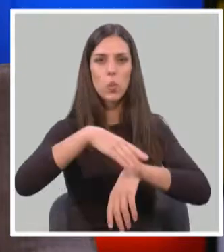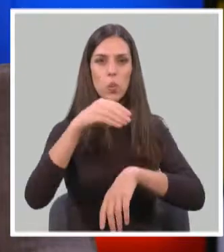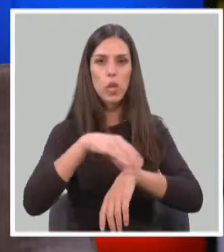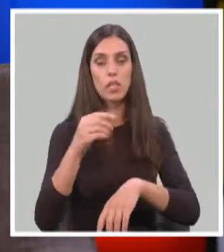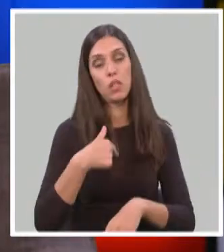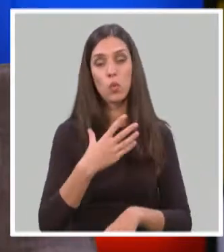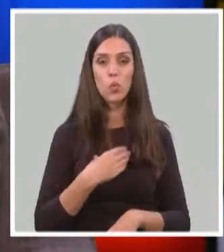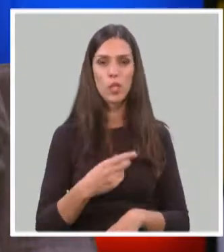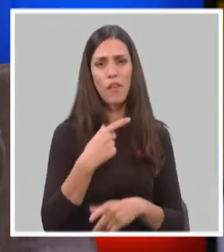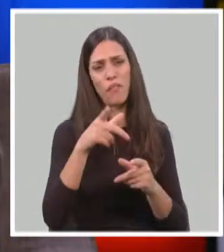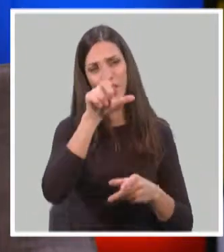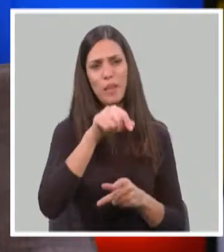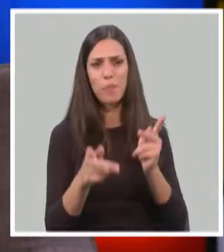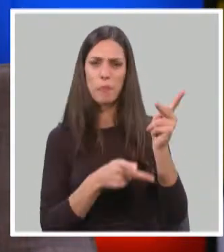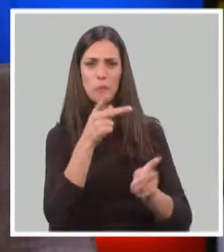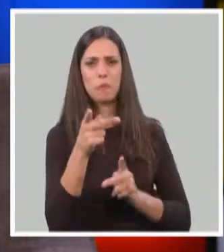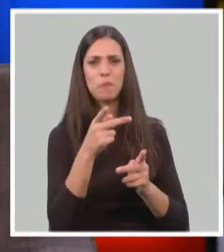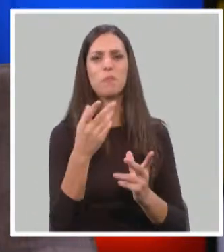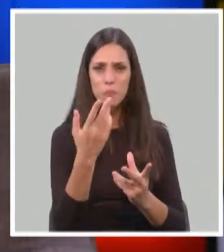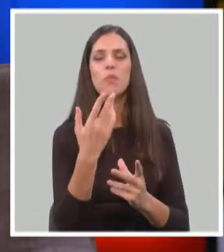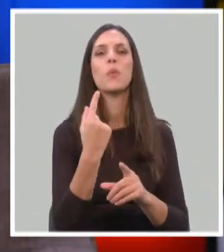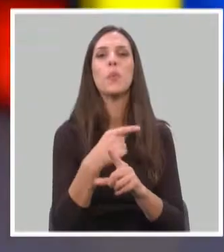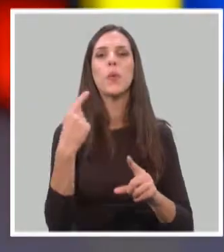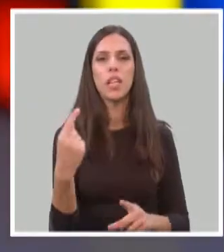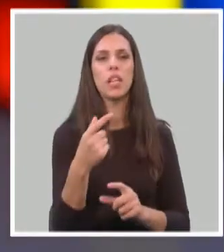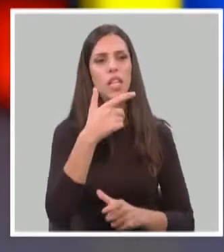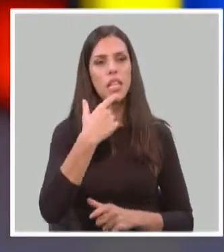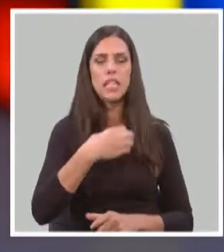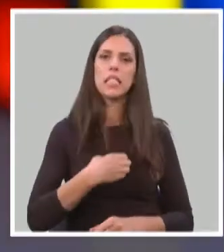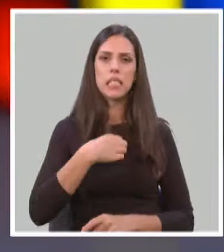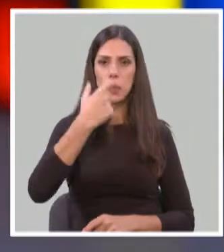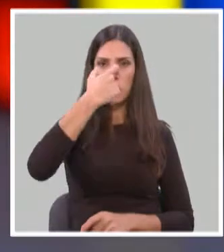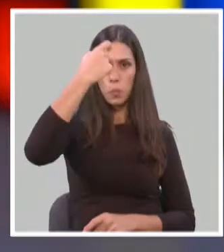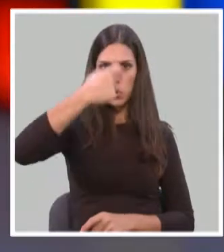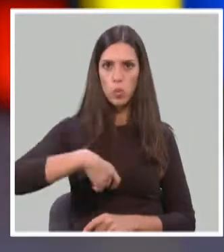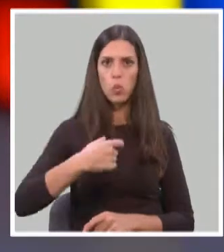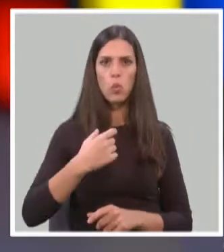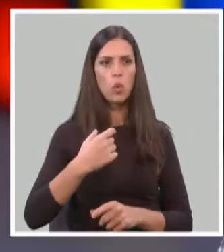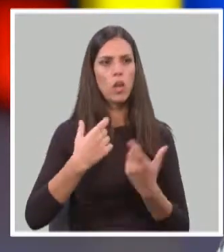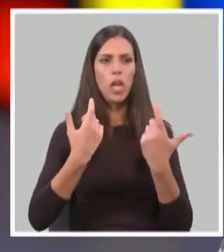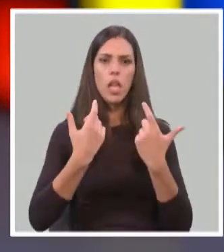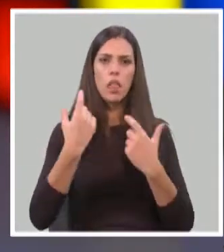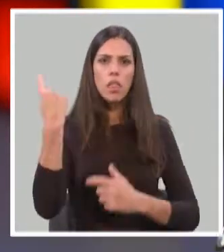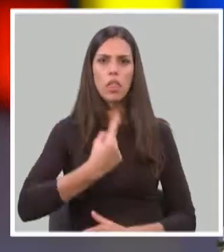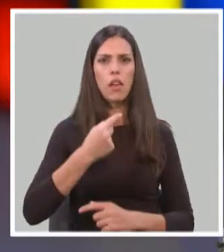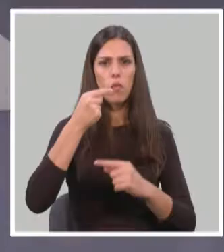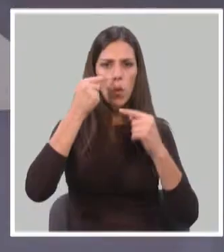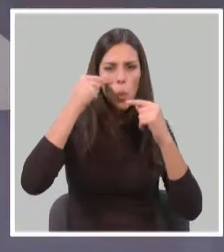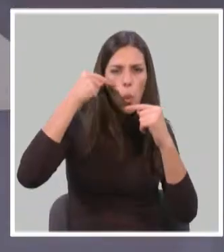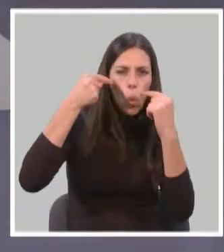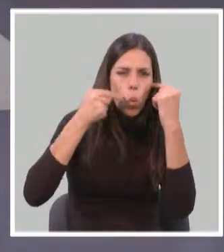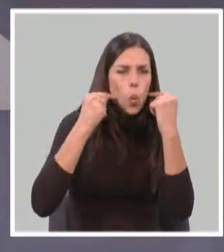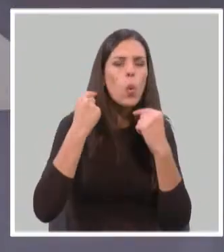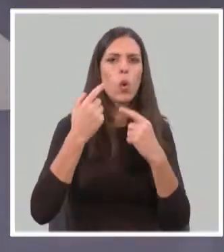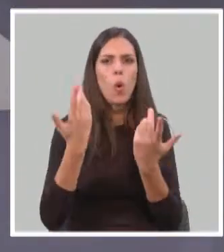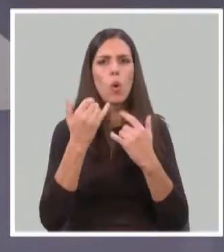analogia que eu gostava de fazer. Eu acho que o ser humano tem que ter rugas ou cicatrizes